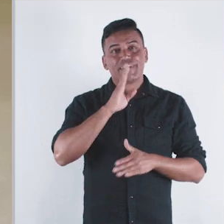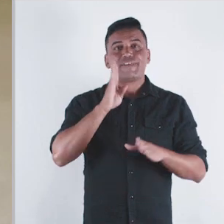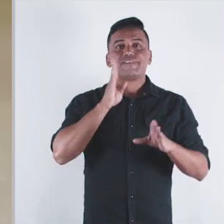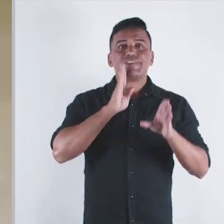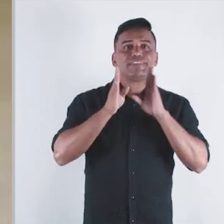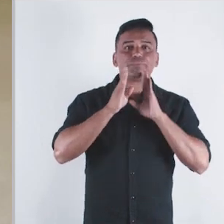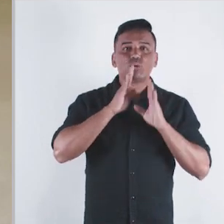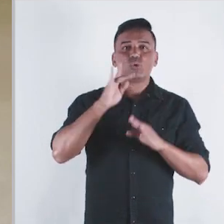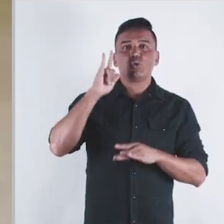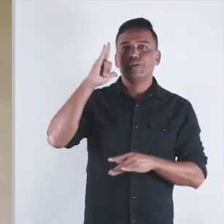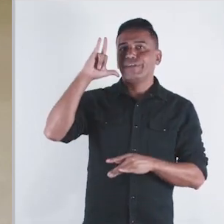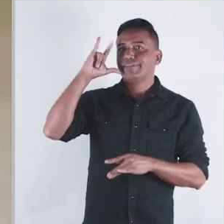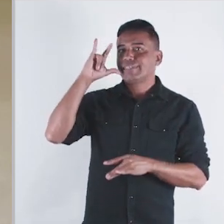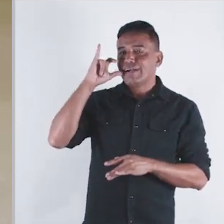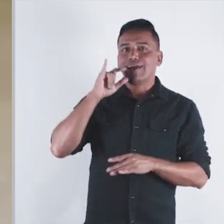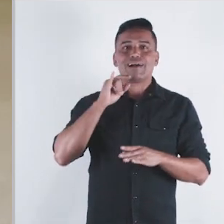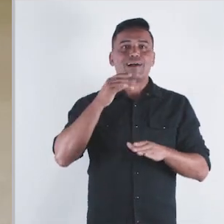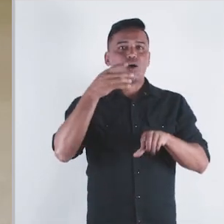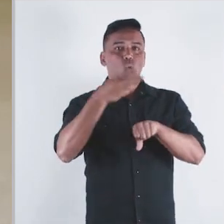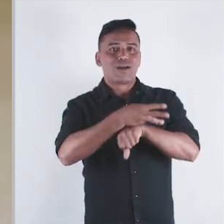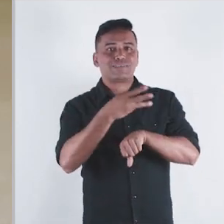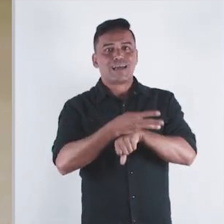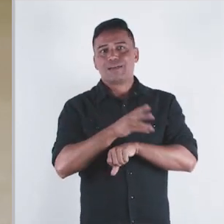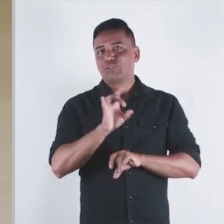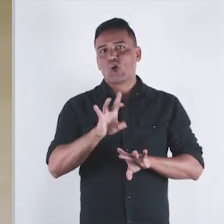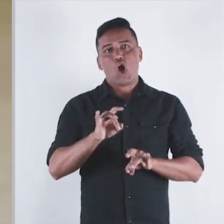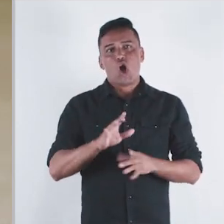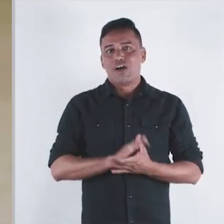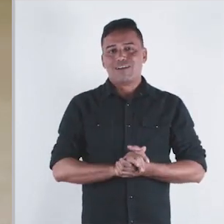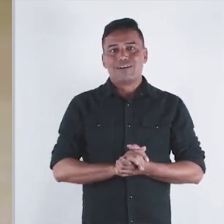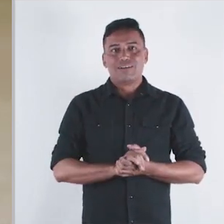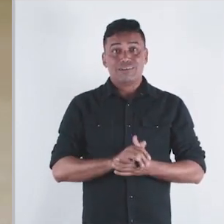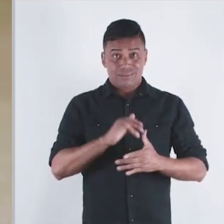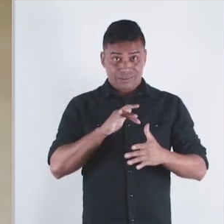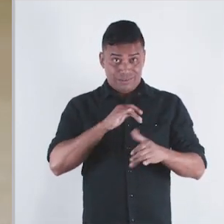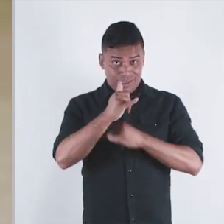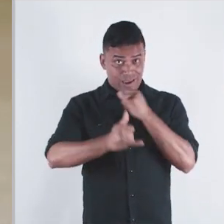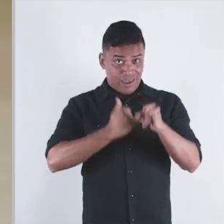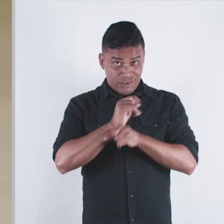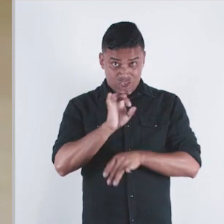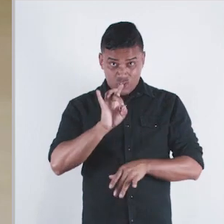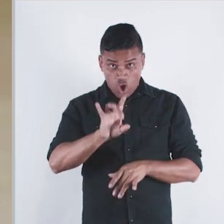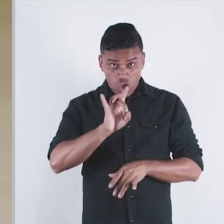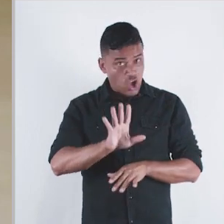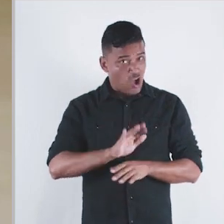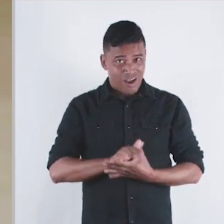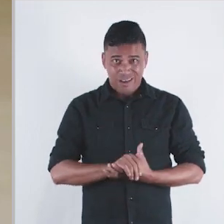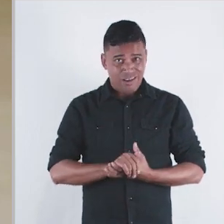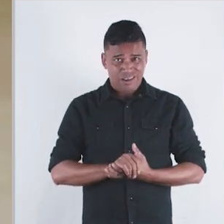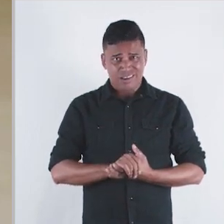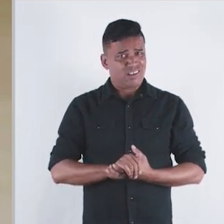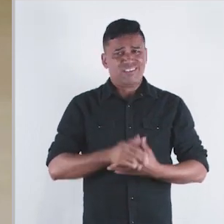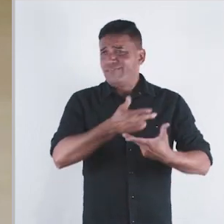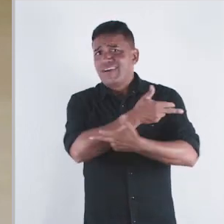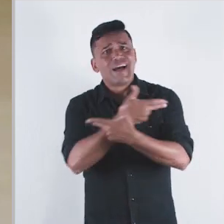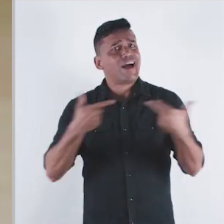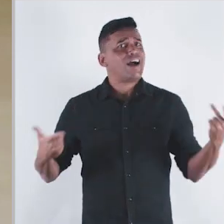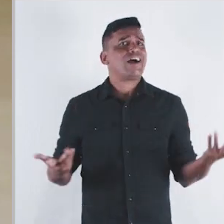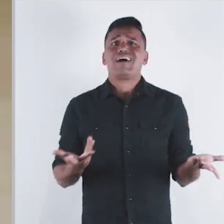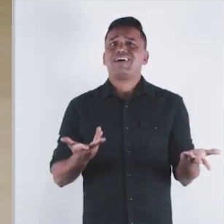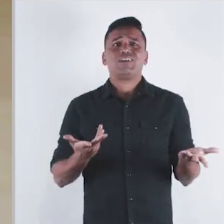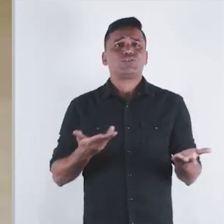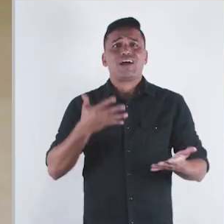Facebook, Instagram e WhatsApp. Então, muita gente acha que internet é isso, né? E claro que isso impacta